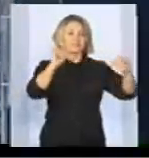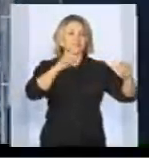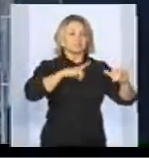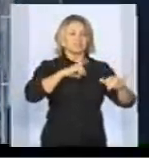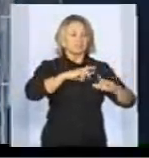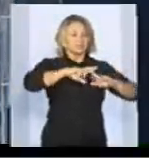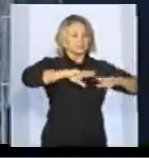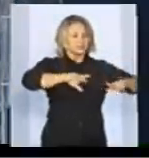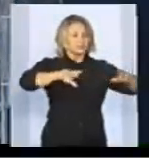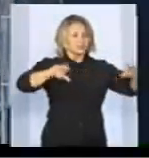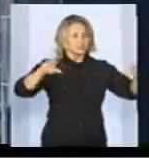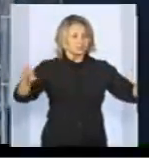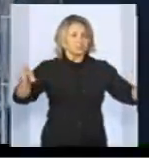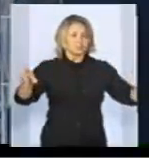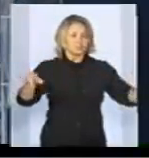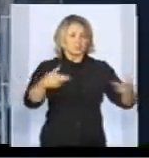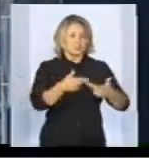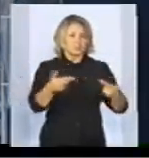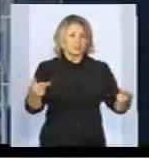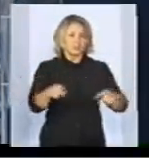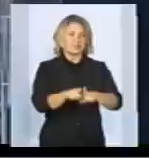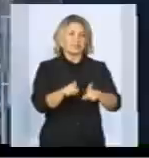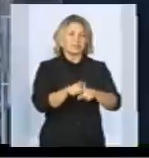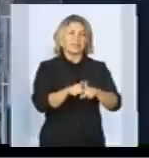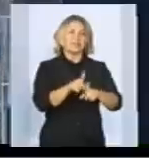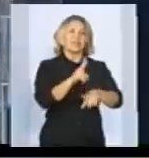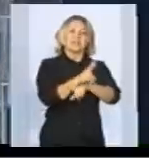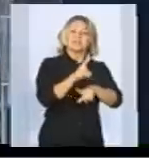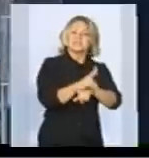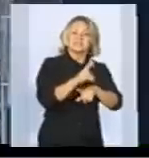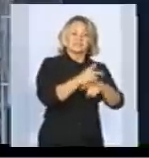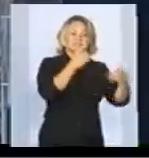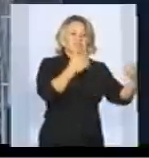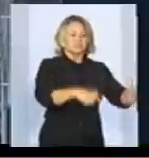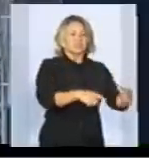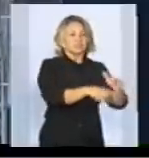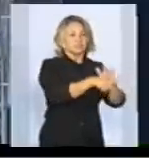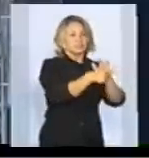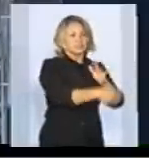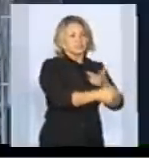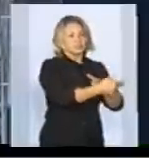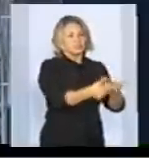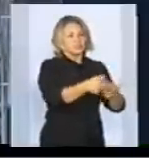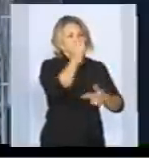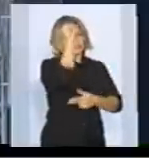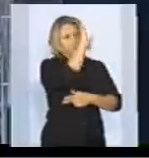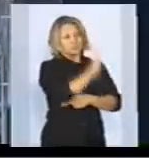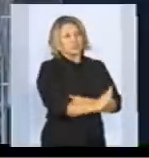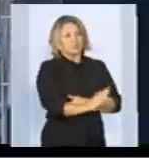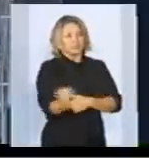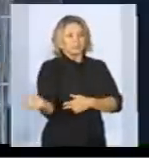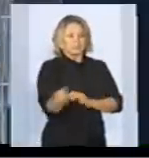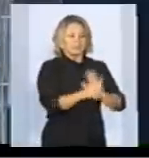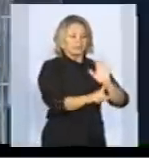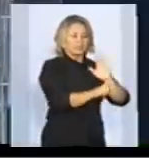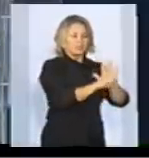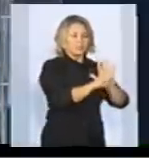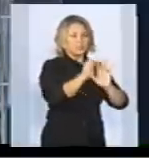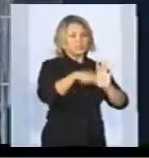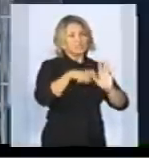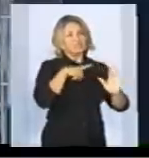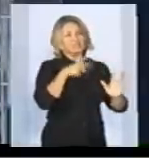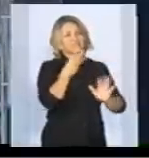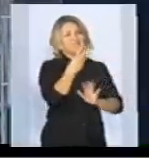de diversidade e pluralidade a reserva de espaços para veiculação de produtos nacionais que pela nova lei devem ocupar